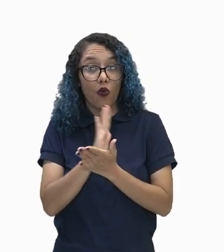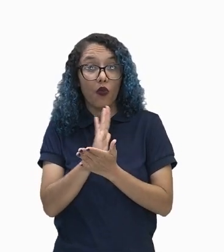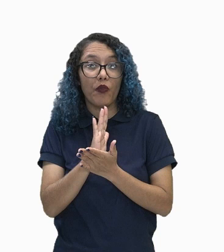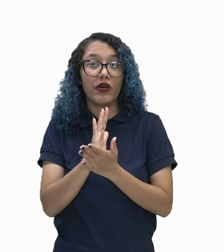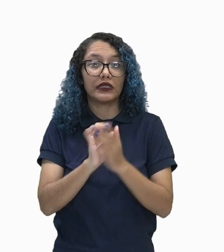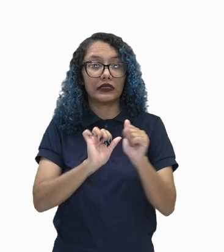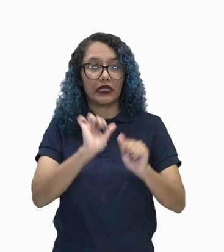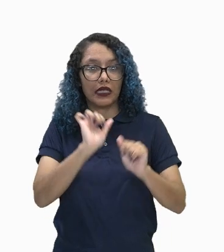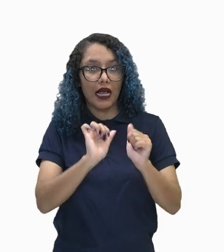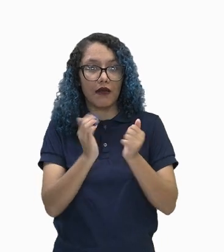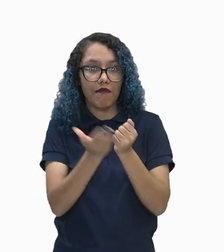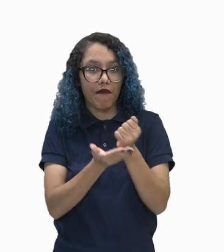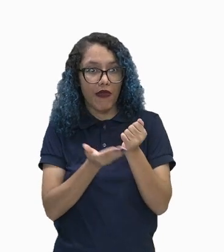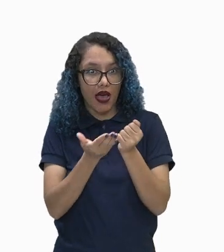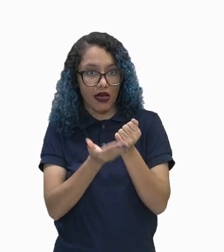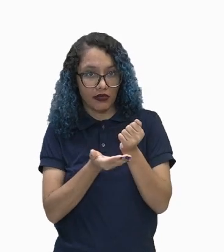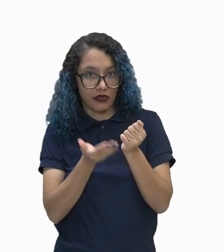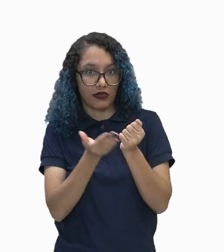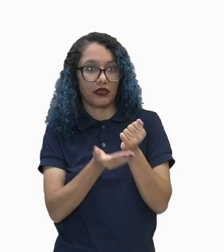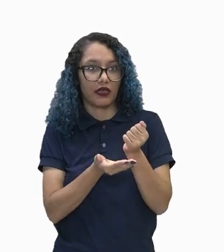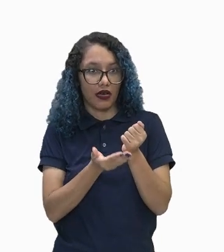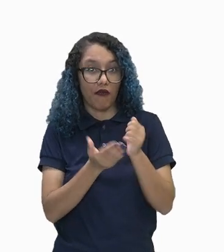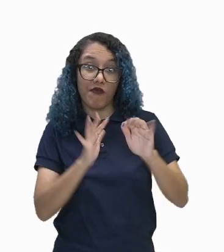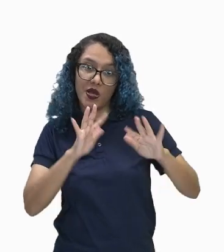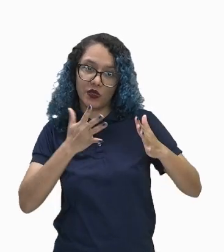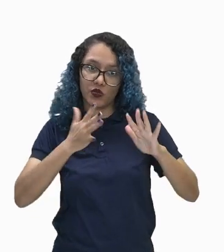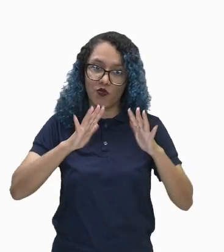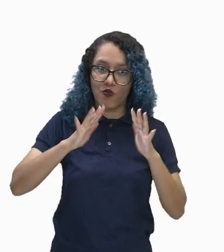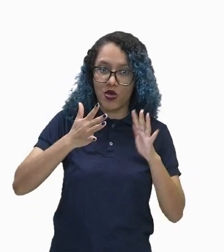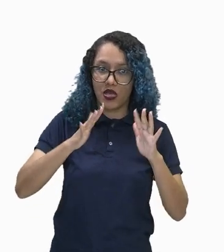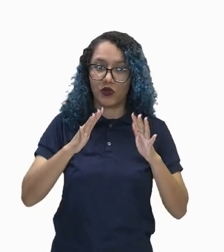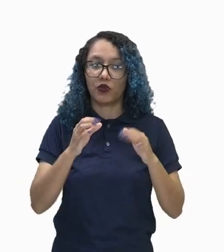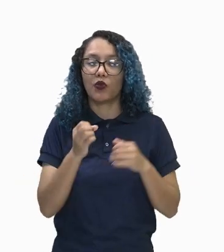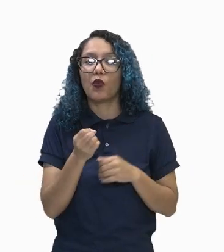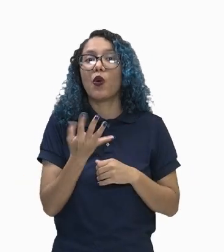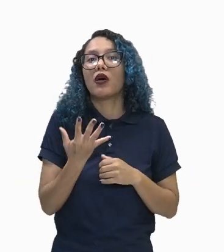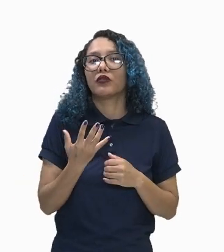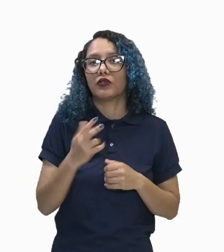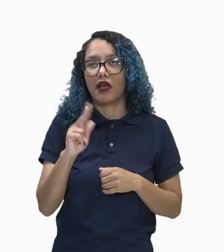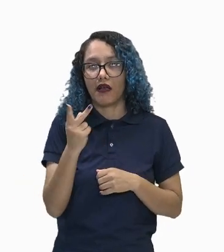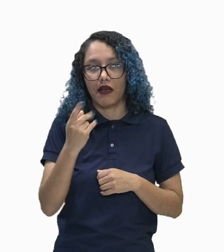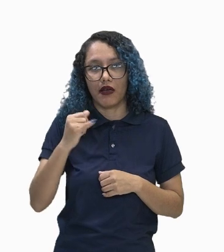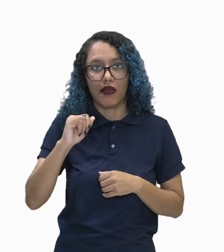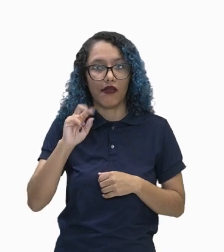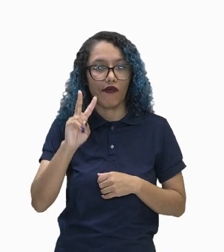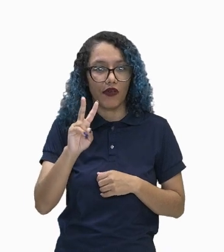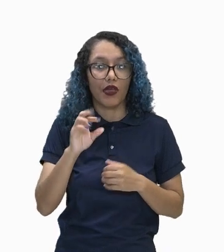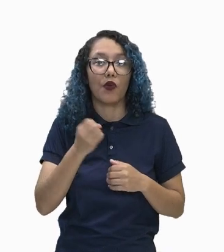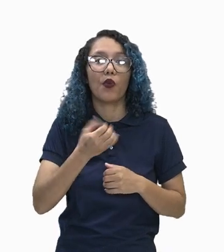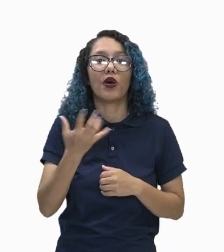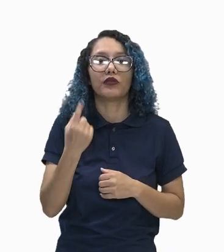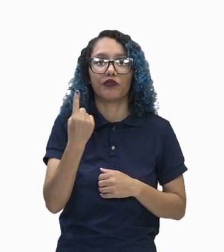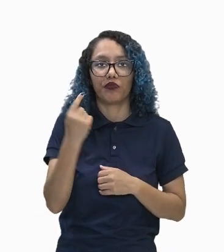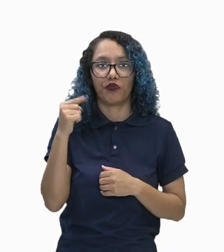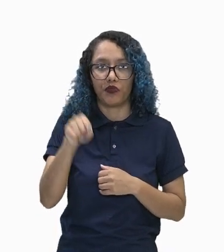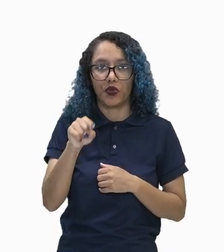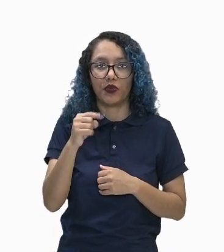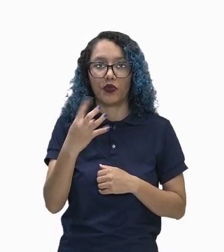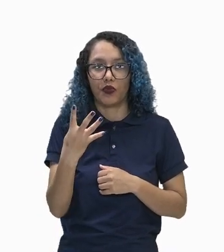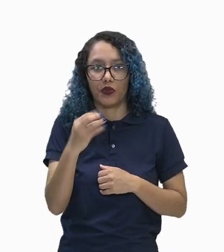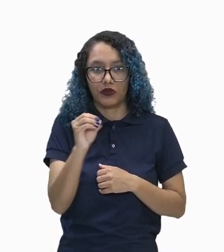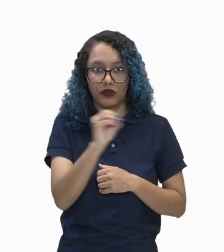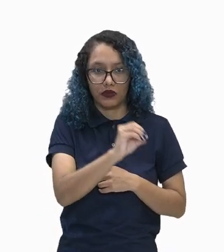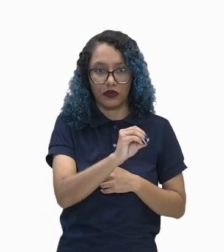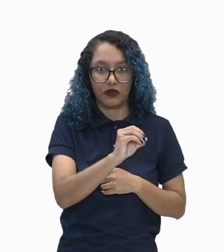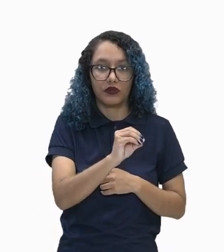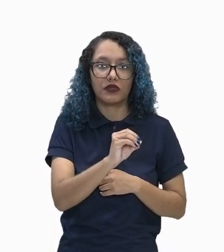momento, de uma estimativa de 1.400 casos de HIV